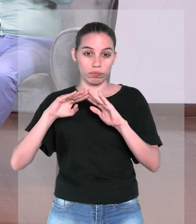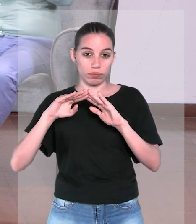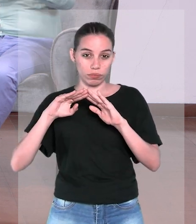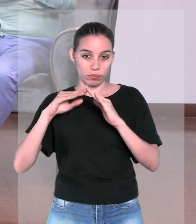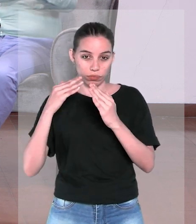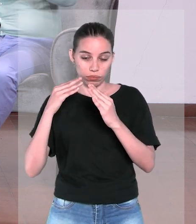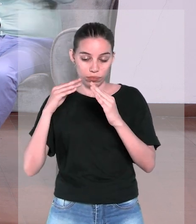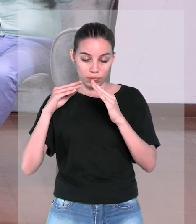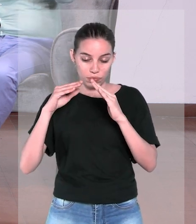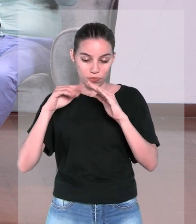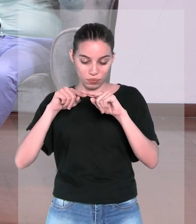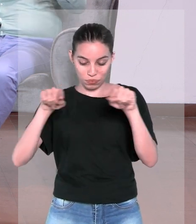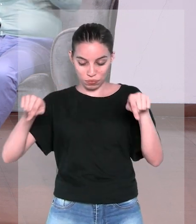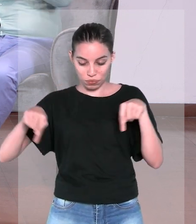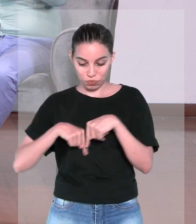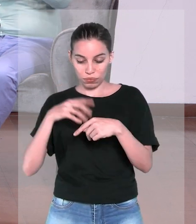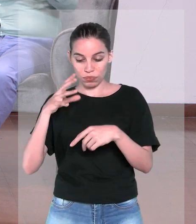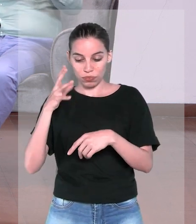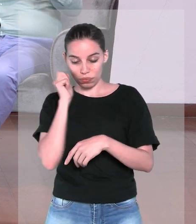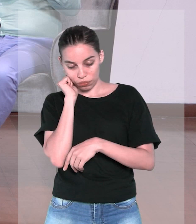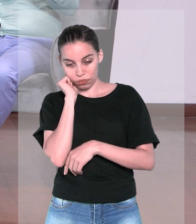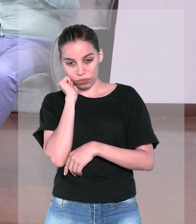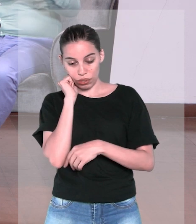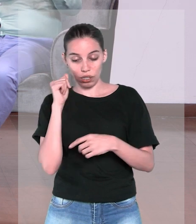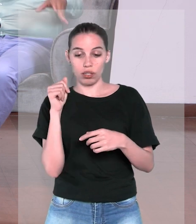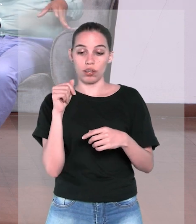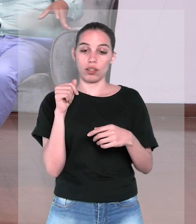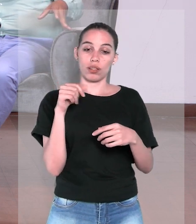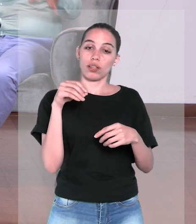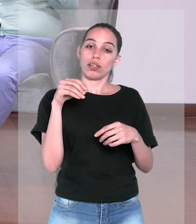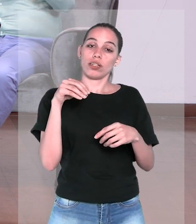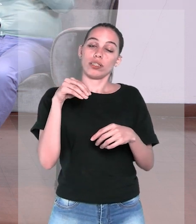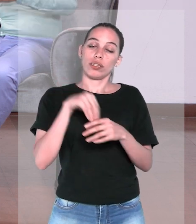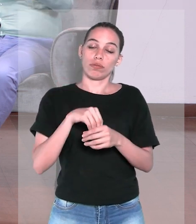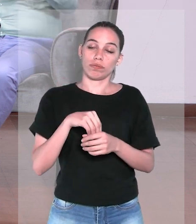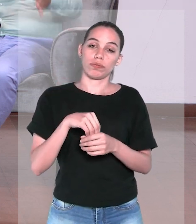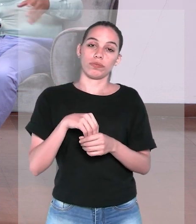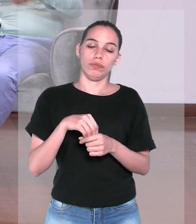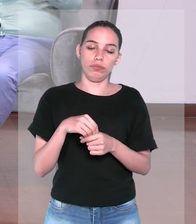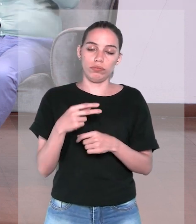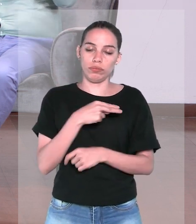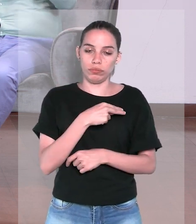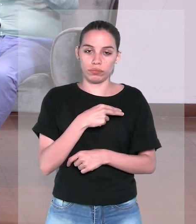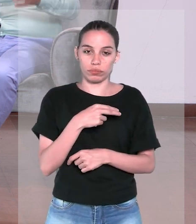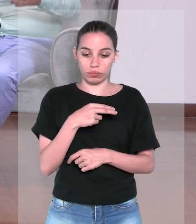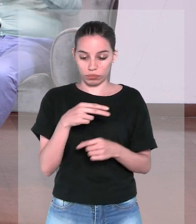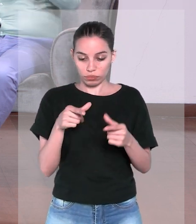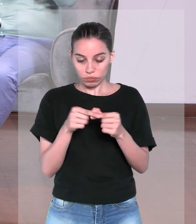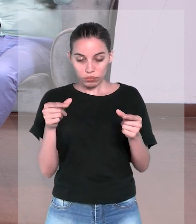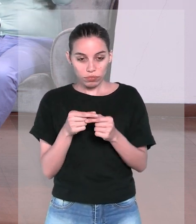grande ganho, sobretudo nesse sistema no qual nós estamos. Então, defendo a escola, acho que ela precisa